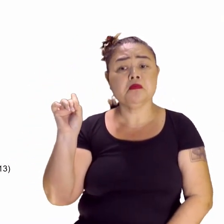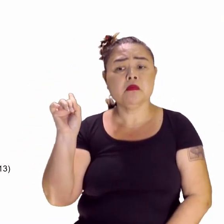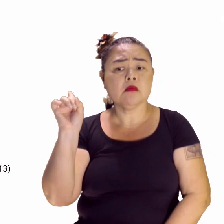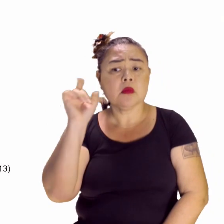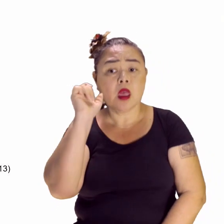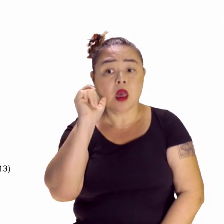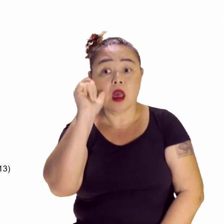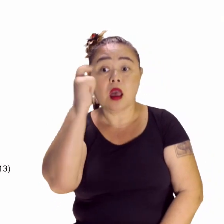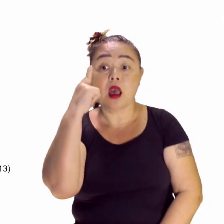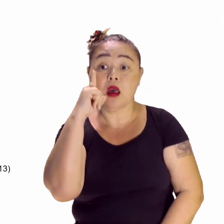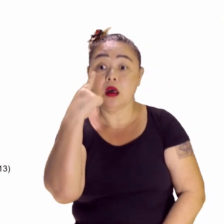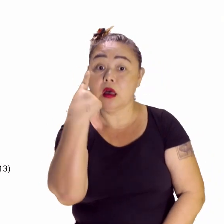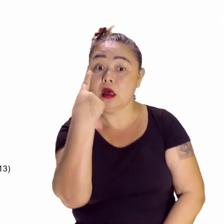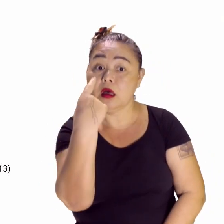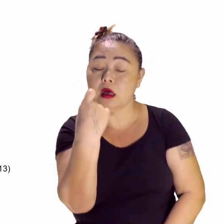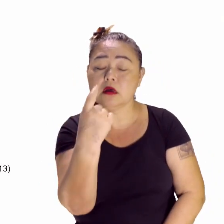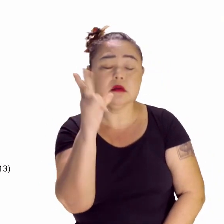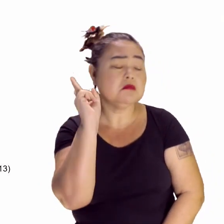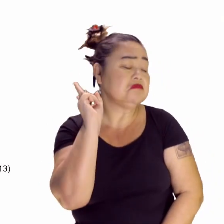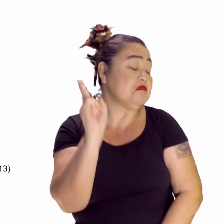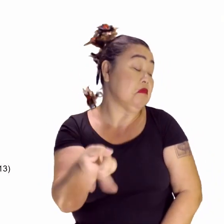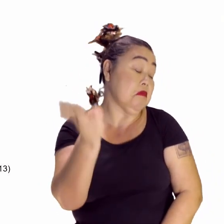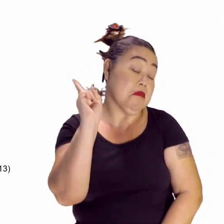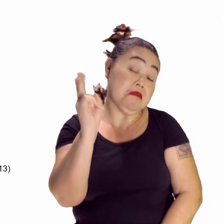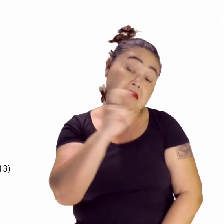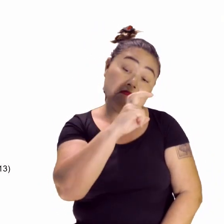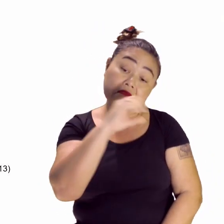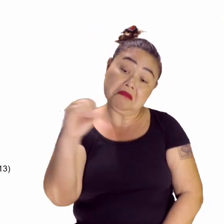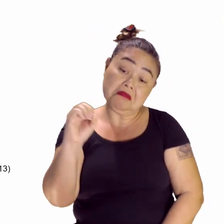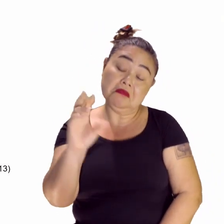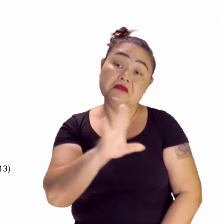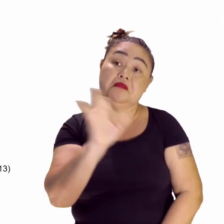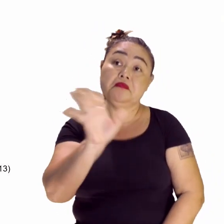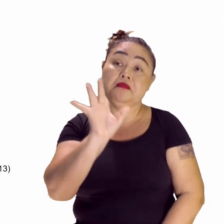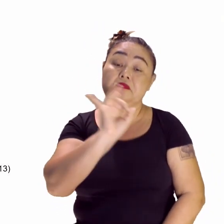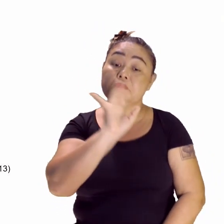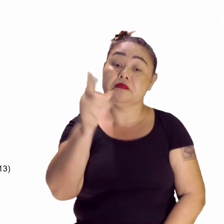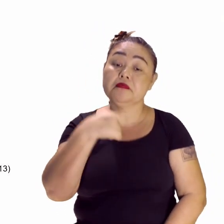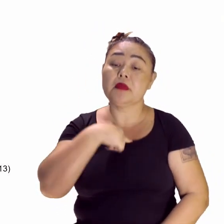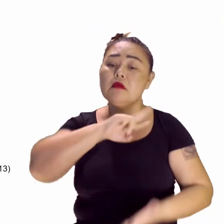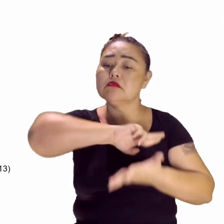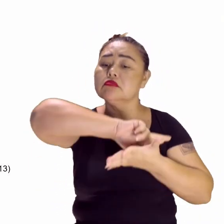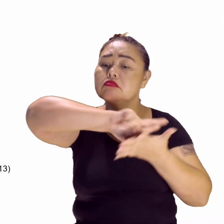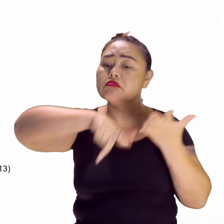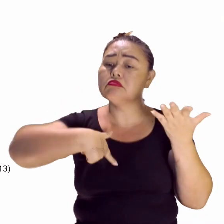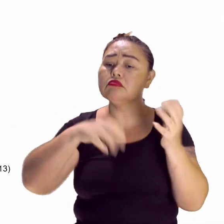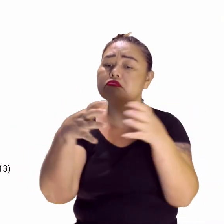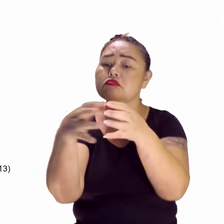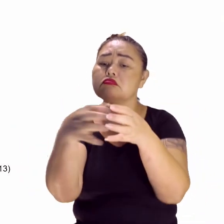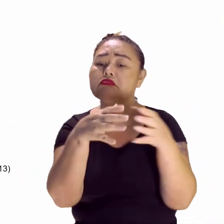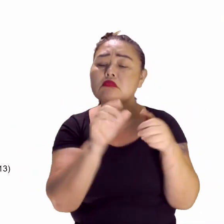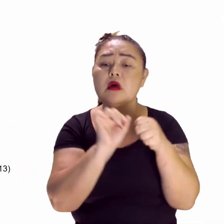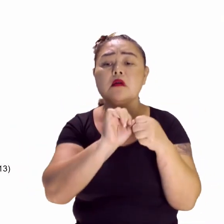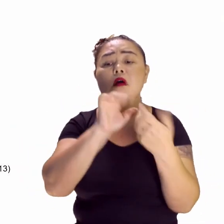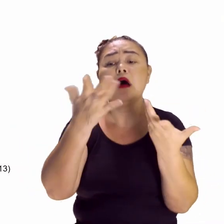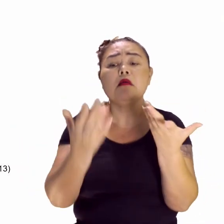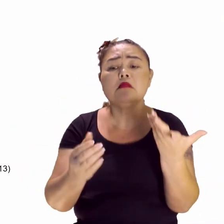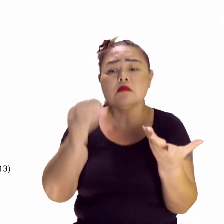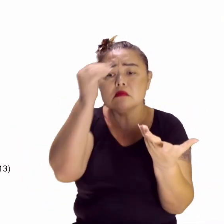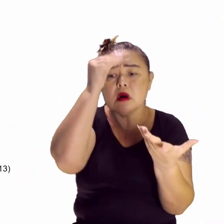um crescente interesse sempre foi assim né mais de 500 anos não somente pela universidades mas pelos conhecimentos